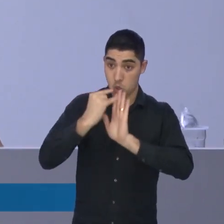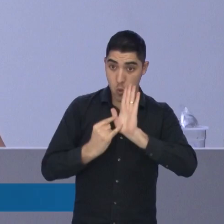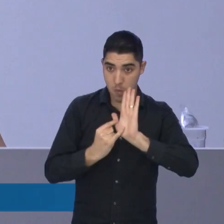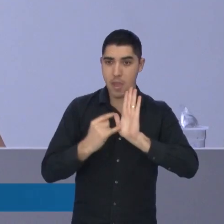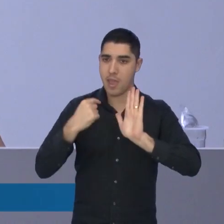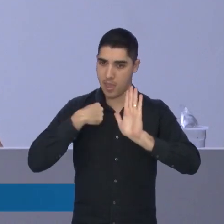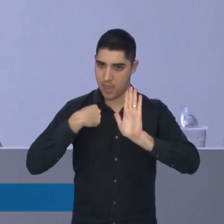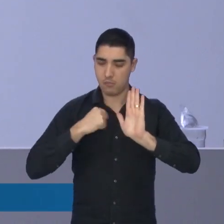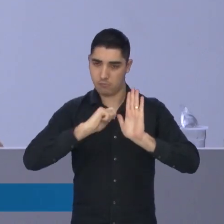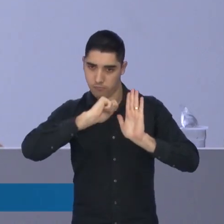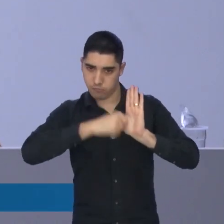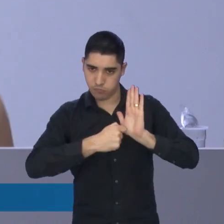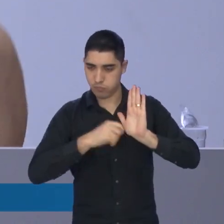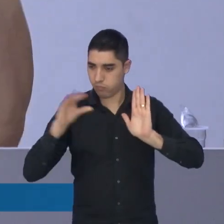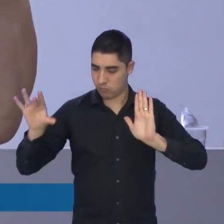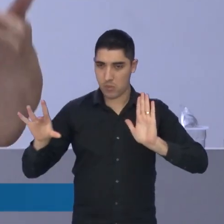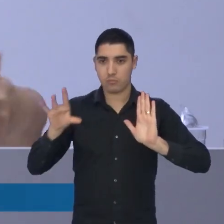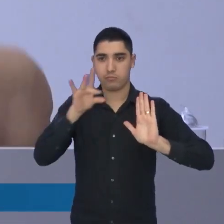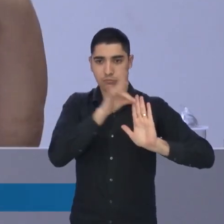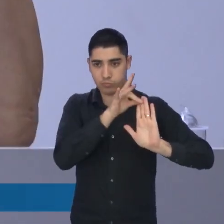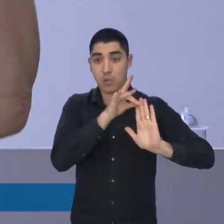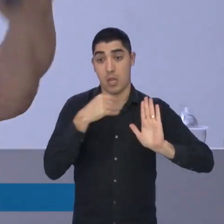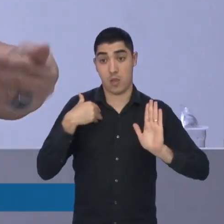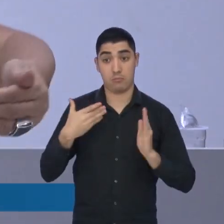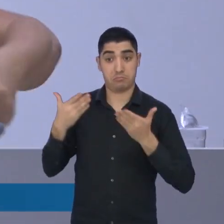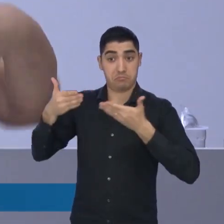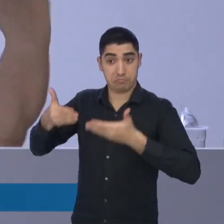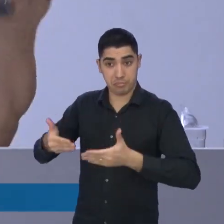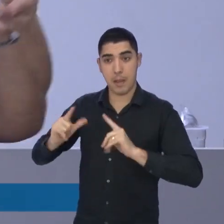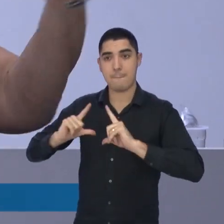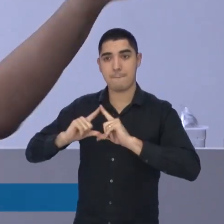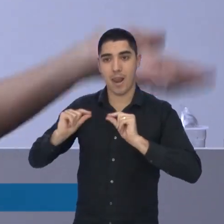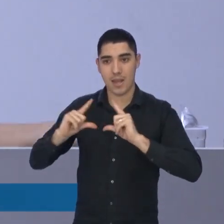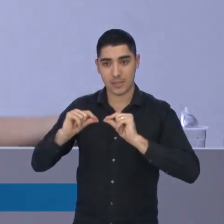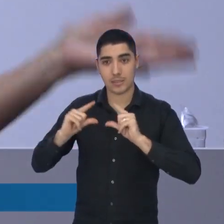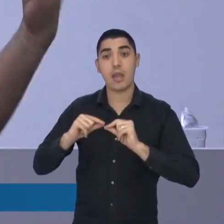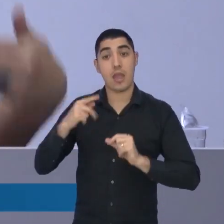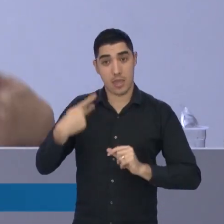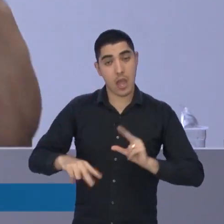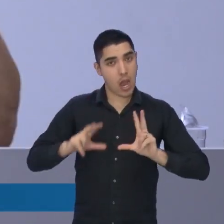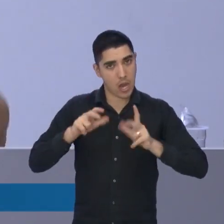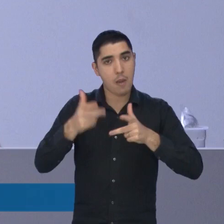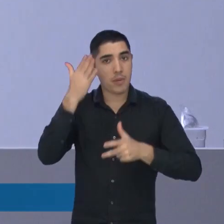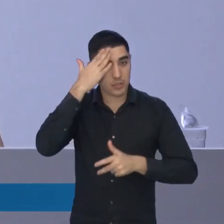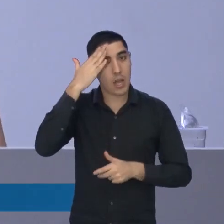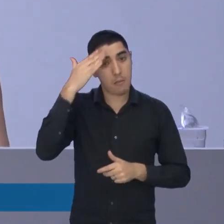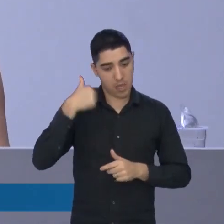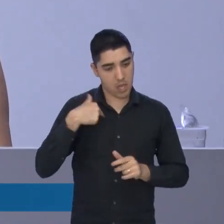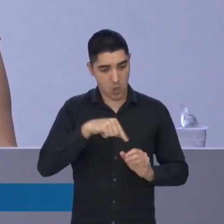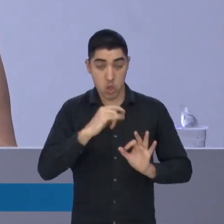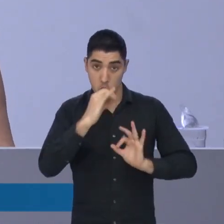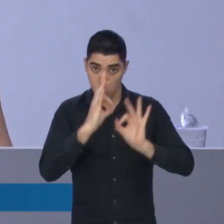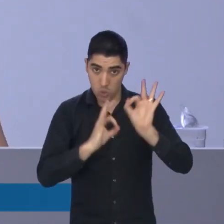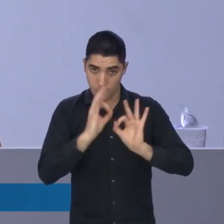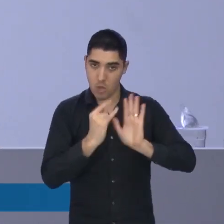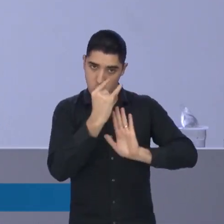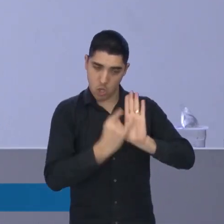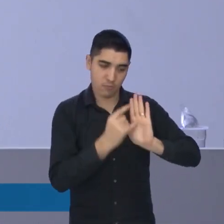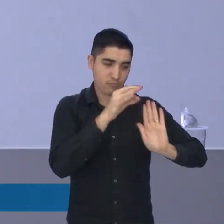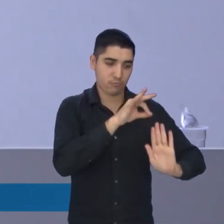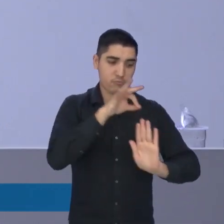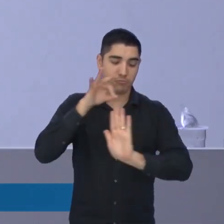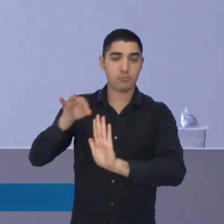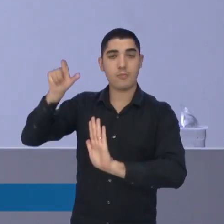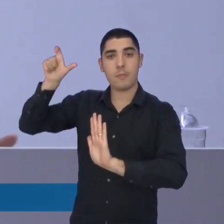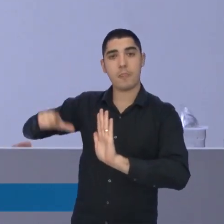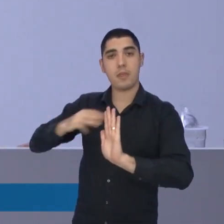protocolei esse documento, fui a Brasília e a Câmara sabe que eu fui para entregar esse documento ao ministro